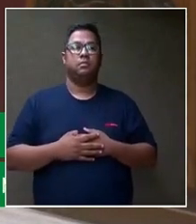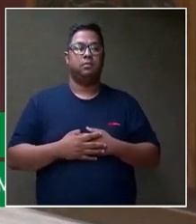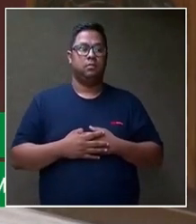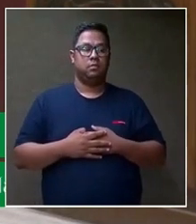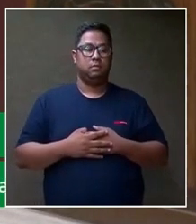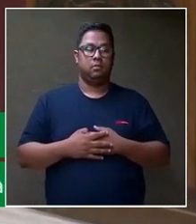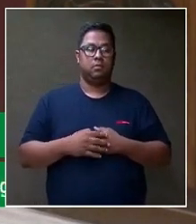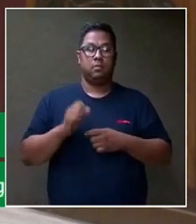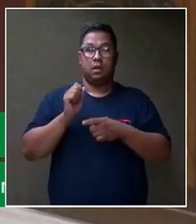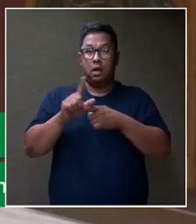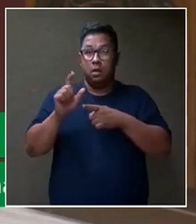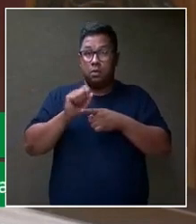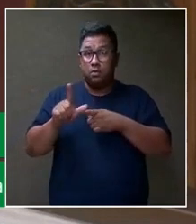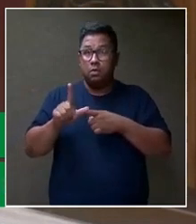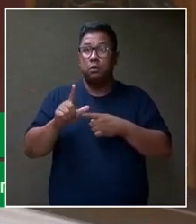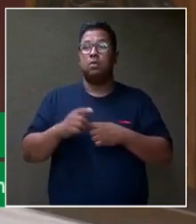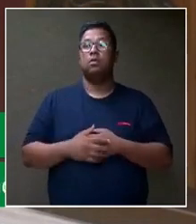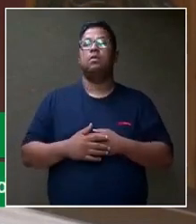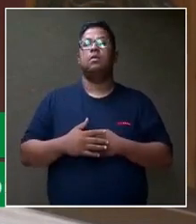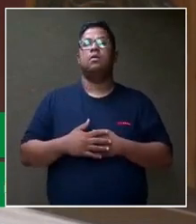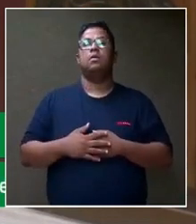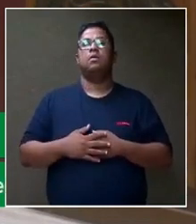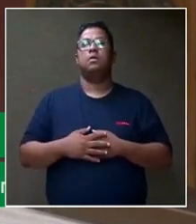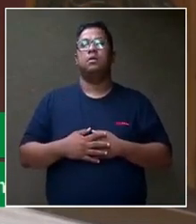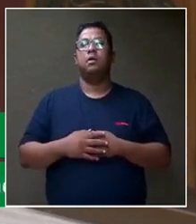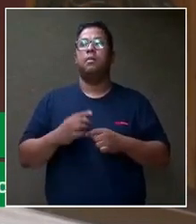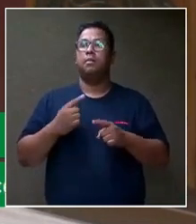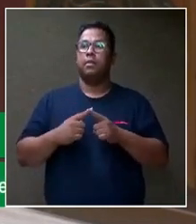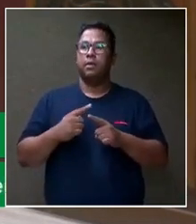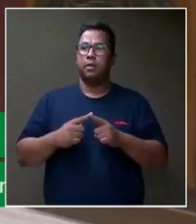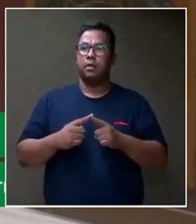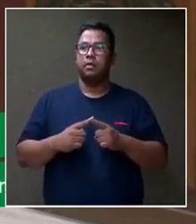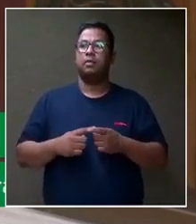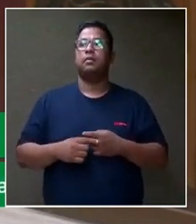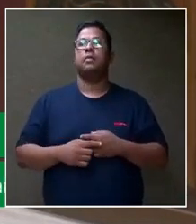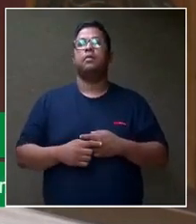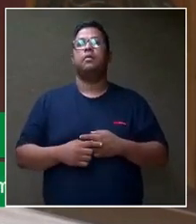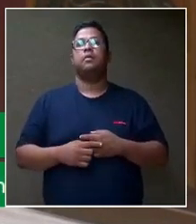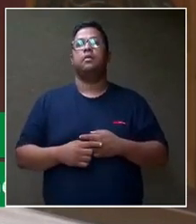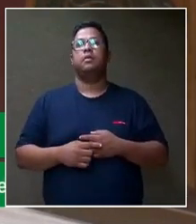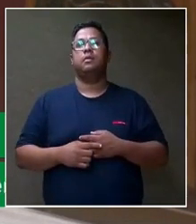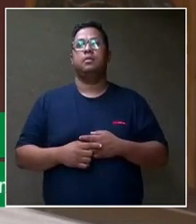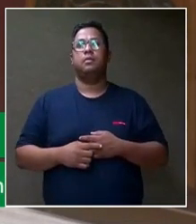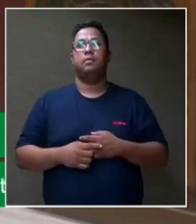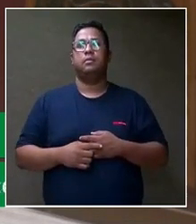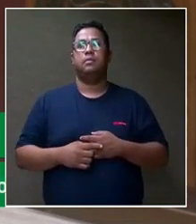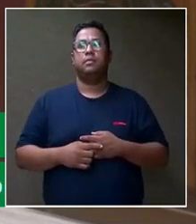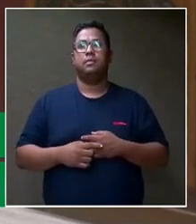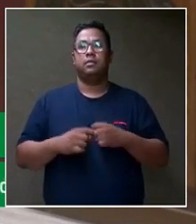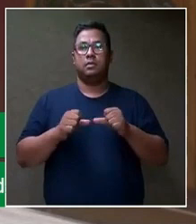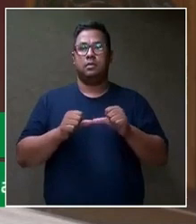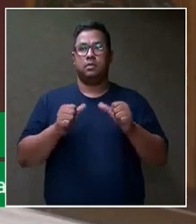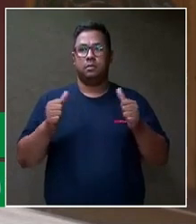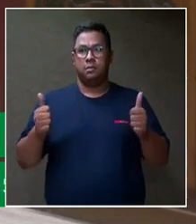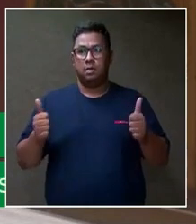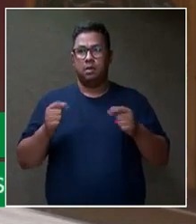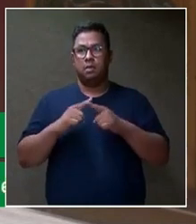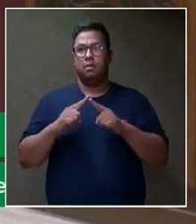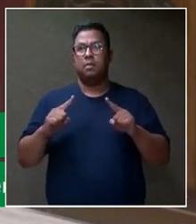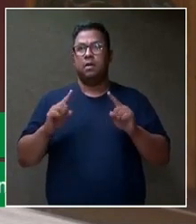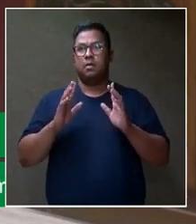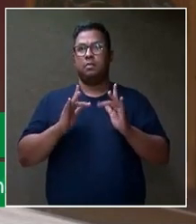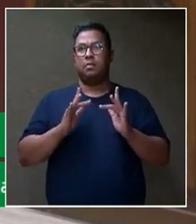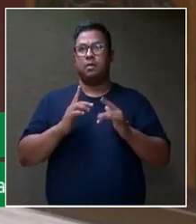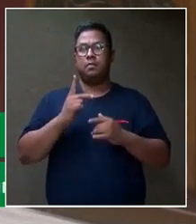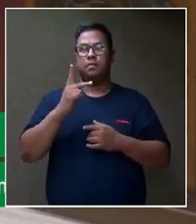disse que alugou e você disse assim, que não era saudável, né? Isso. Por quê? Quem propôs permanecer em casas de separadas, mas namorando?